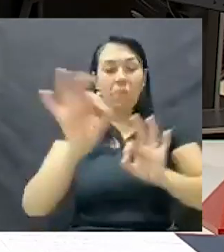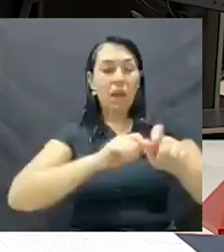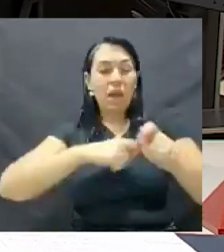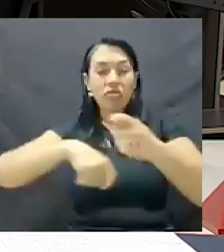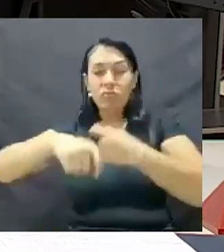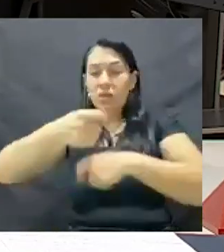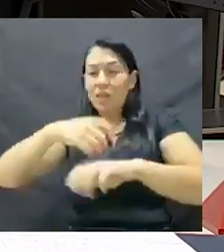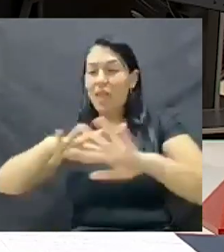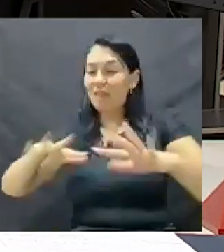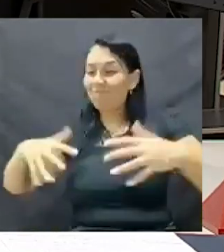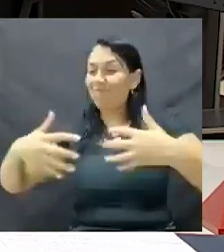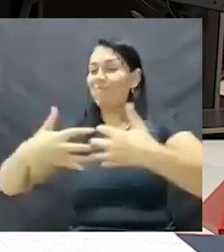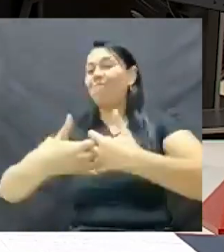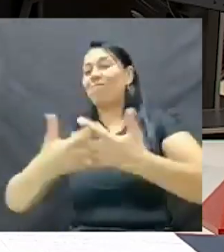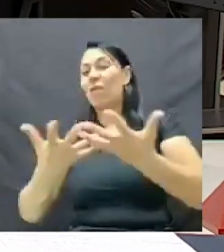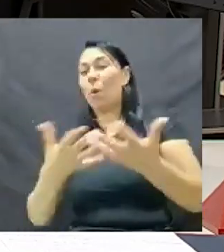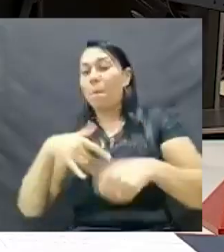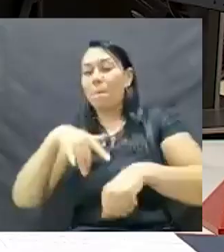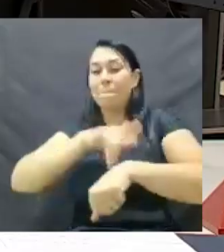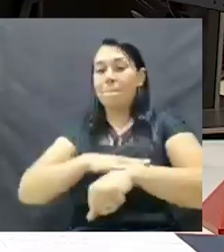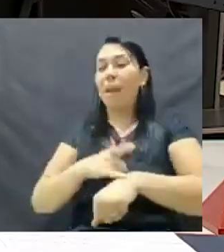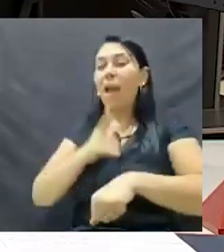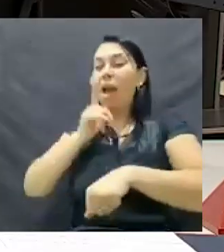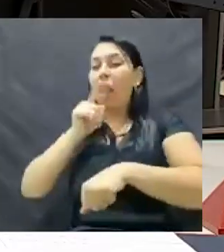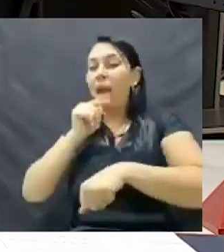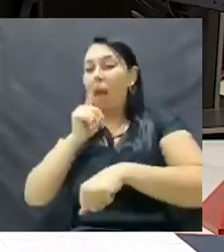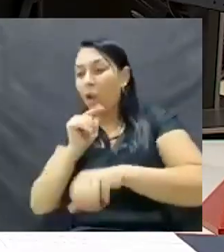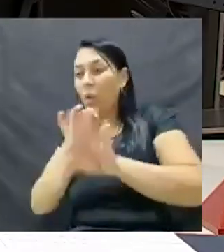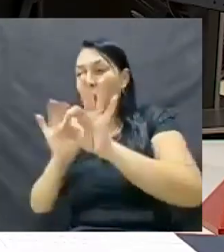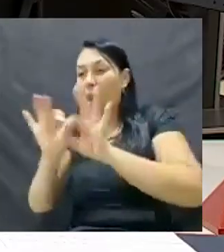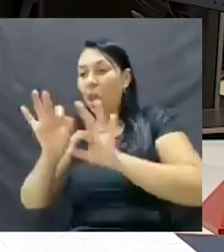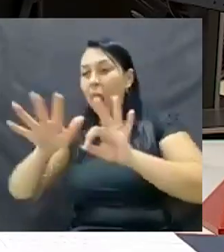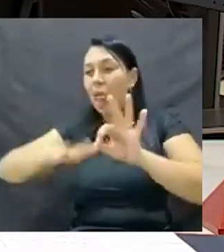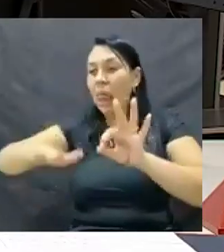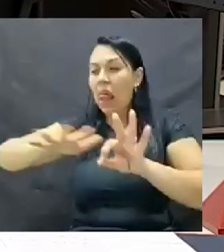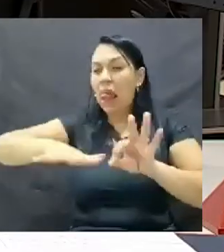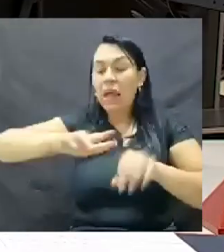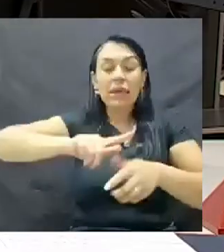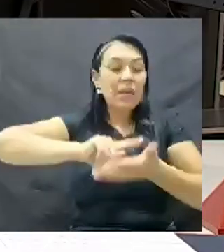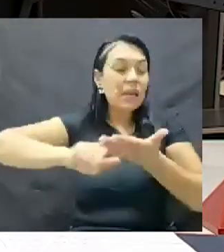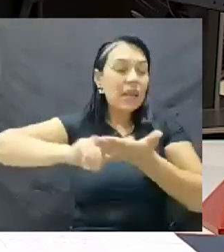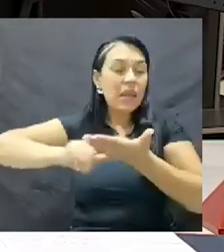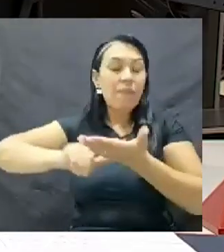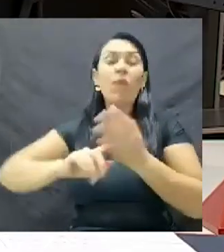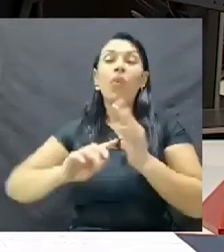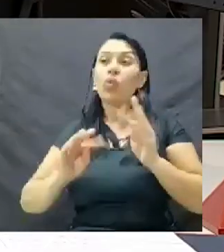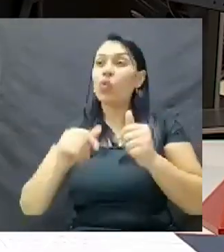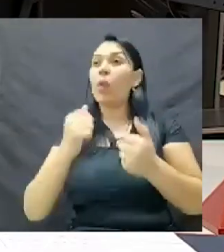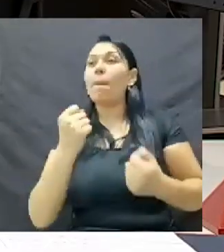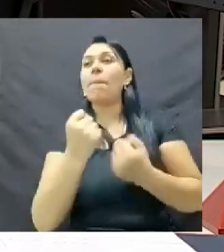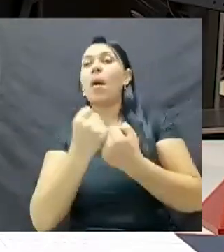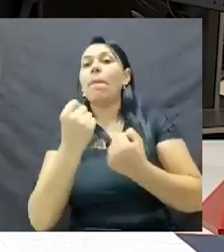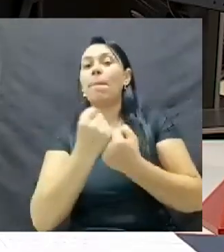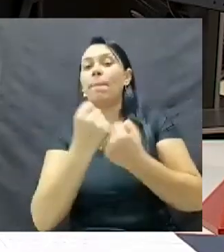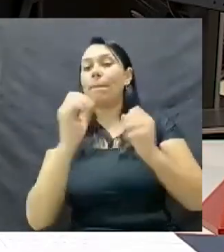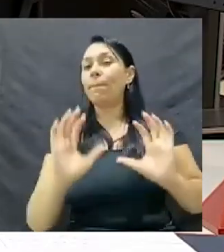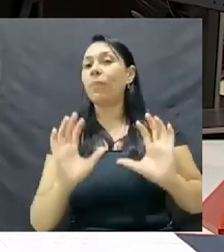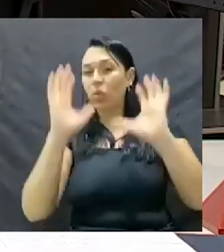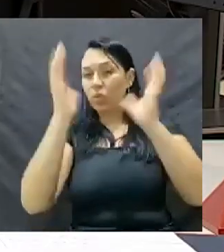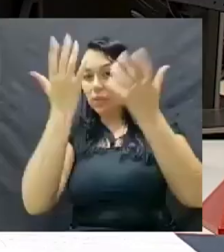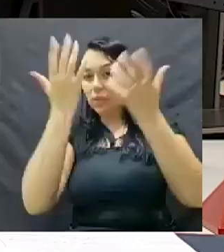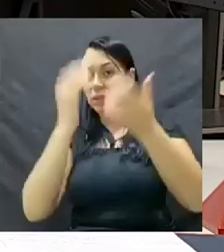banheiro que está funcionando, é o espaço que está limpo. Então, tudo isso dá suporte para esse trabalho acontecer e fazer com